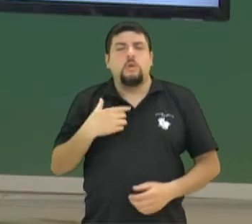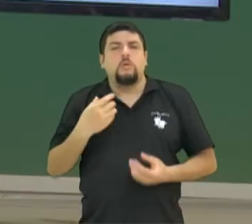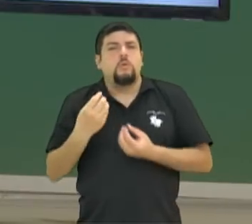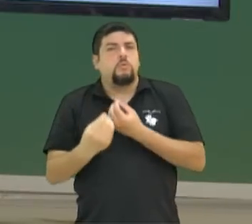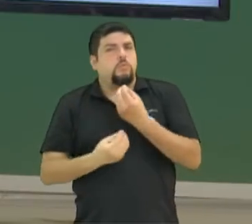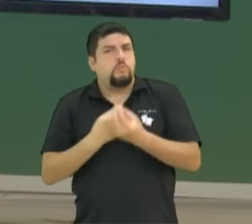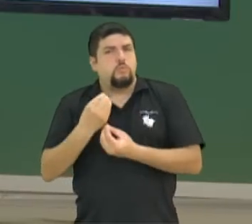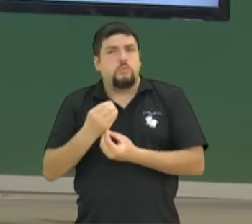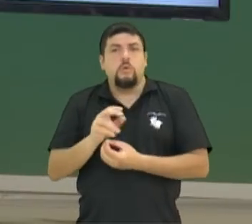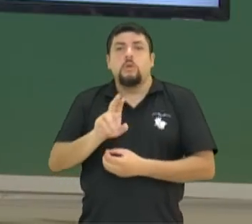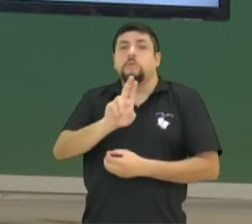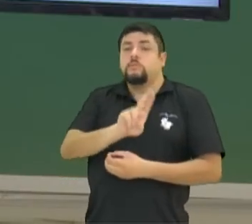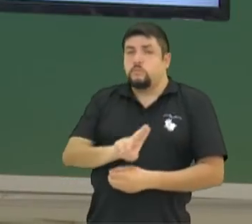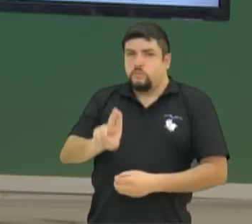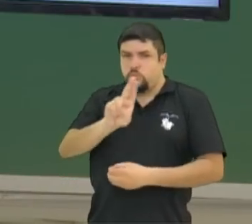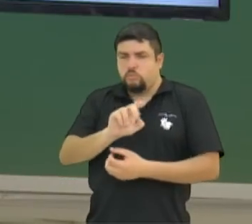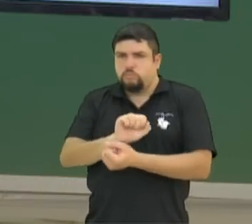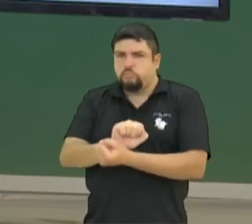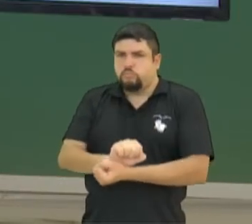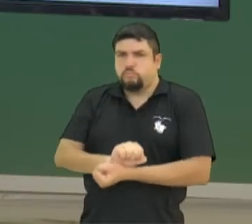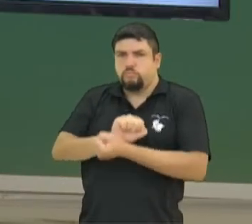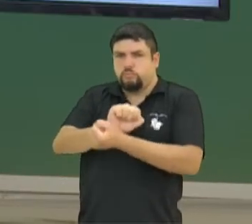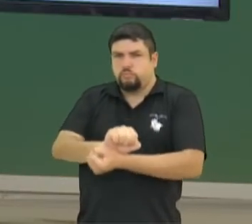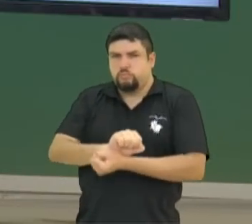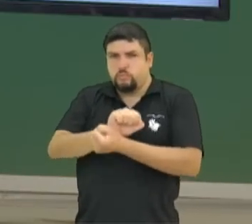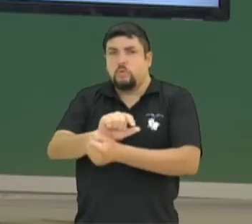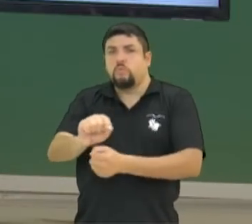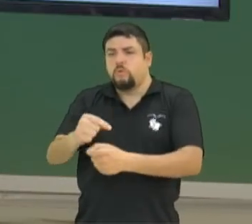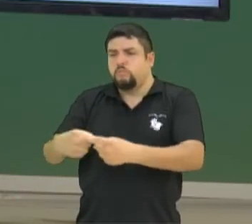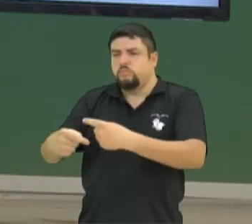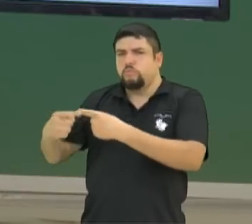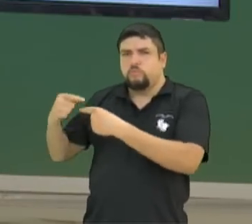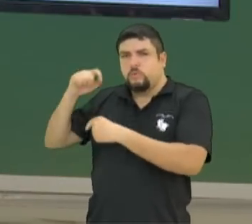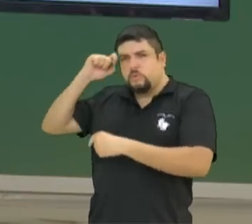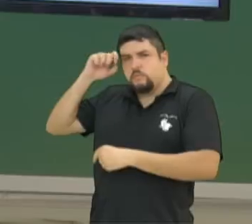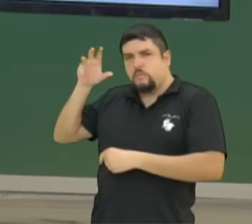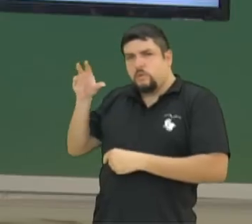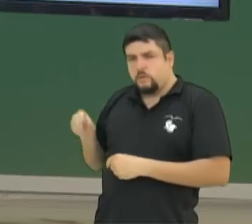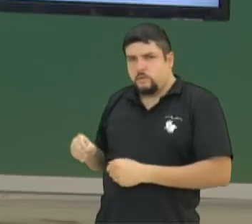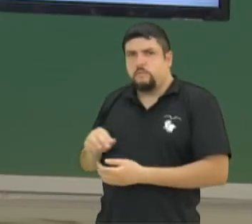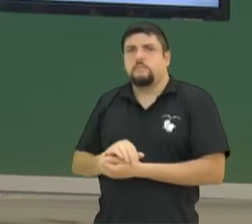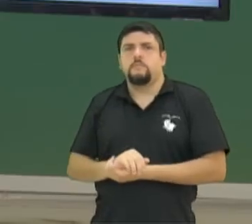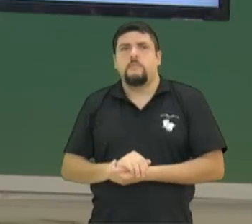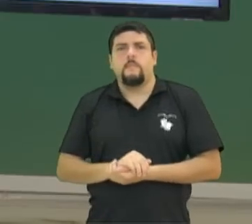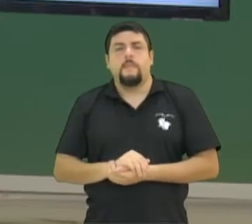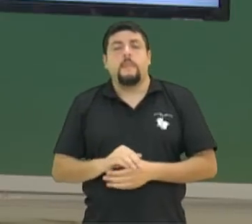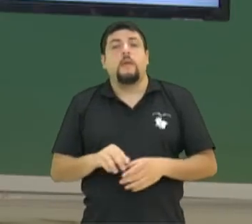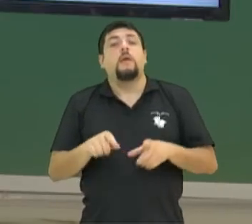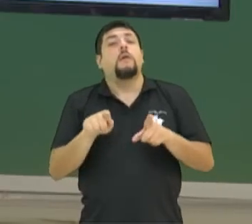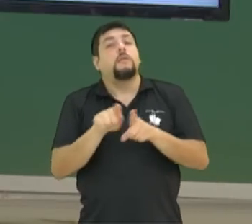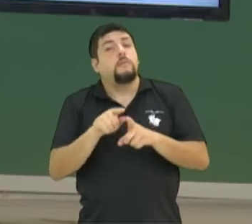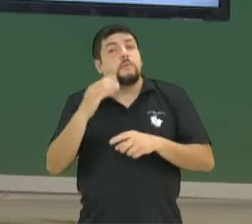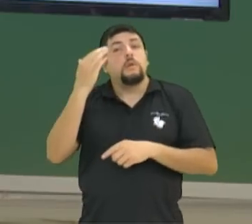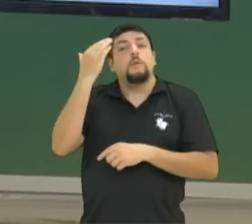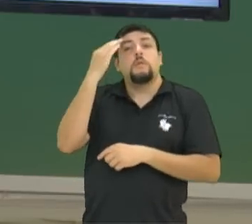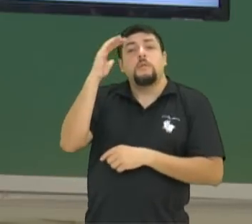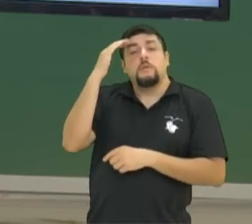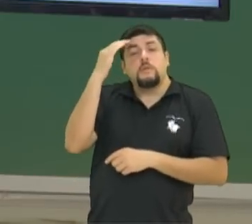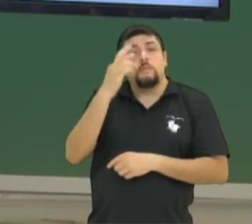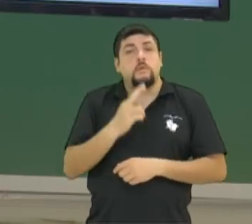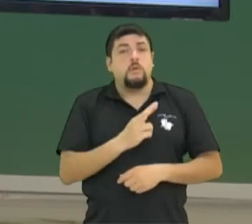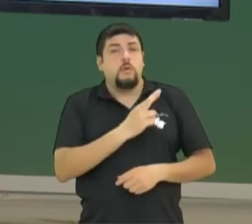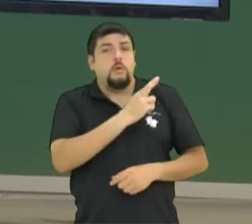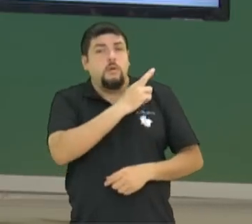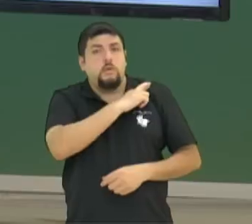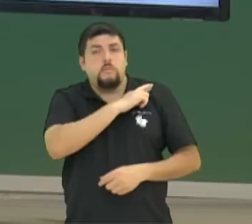utilizar de uma mão de obra escrava de origem africana. E a gente vai entender um pouquinho dessas tarefas que eram realizadas pelos